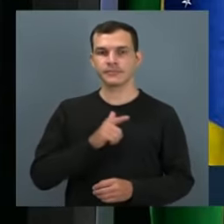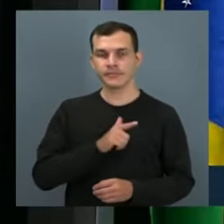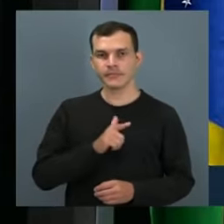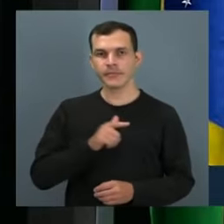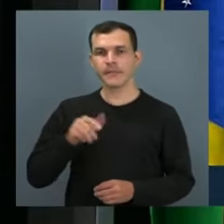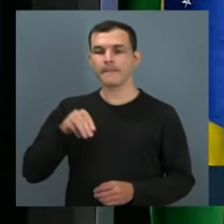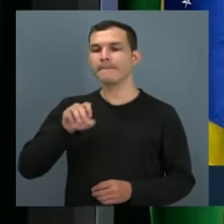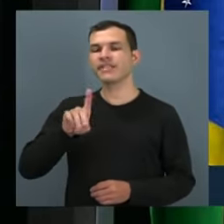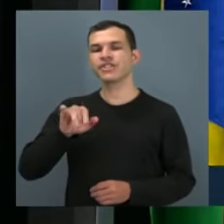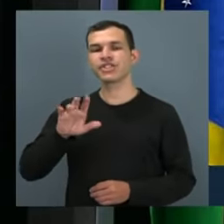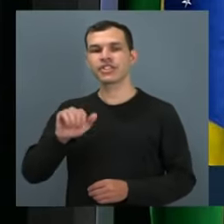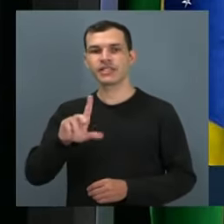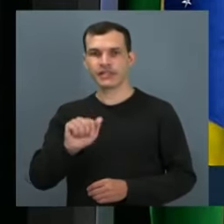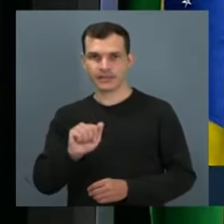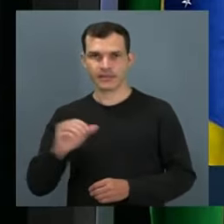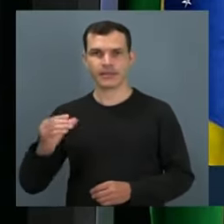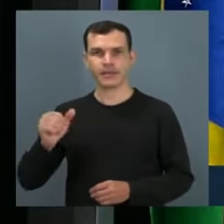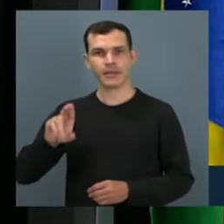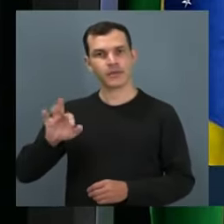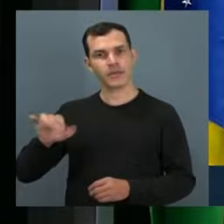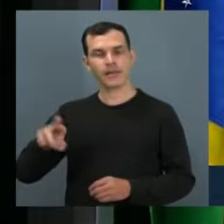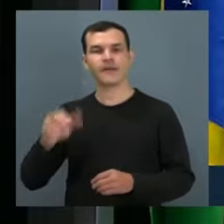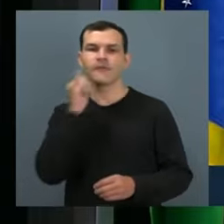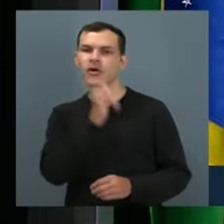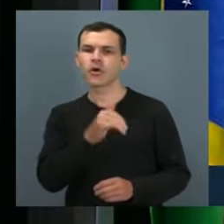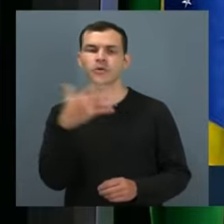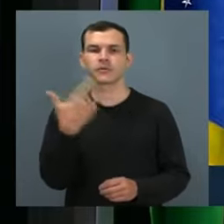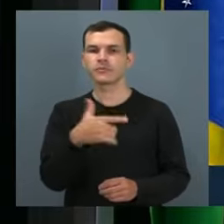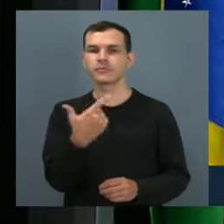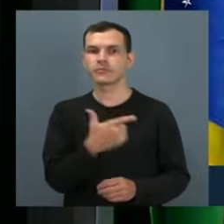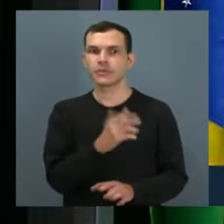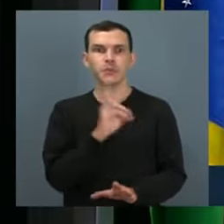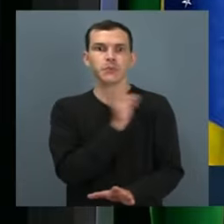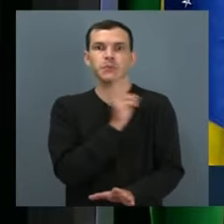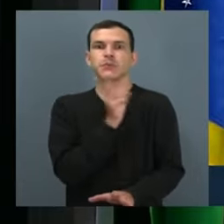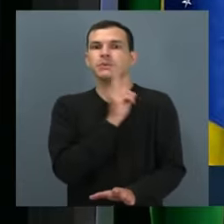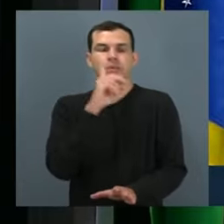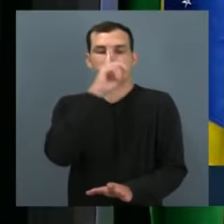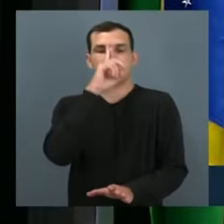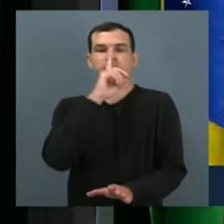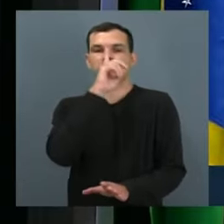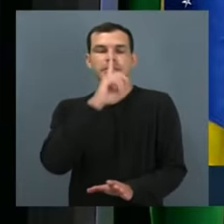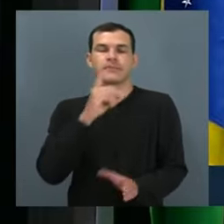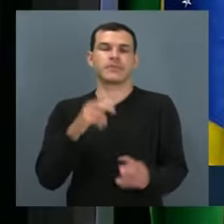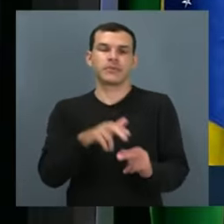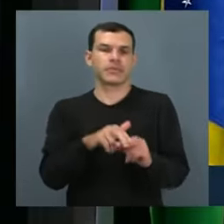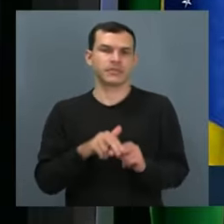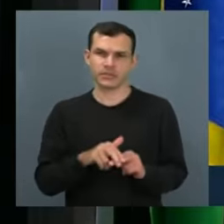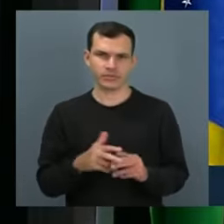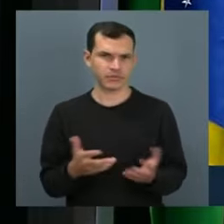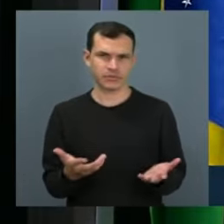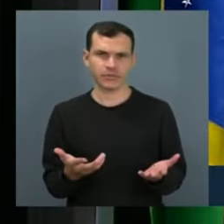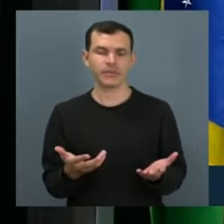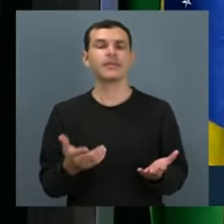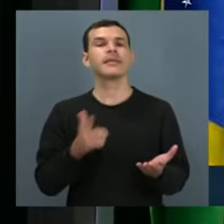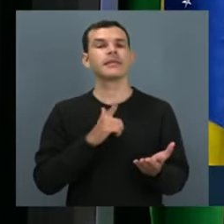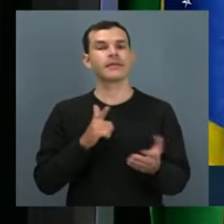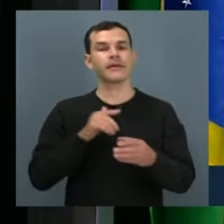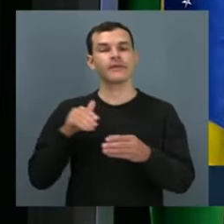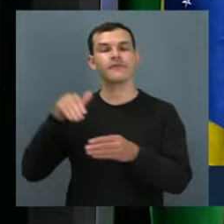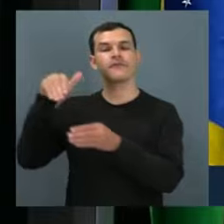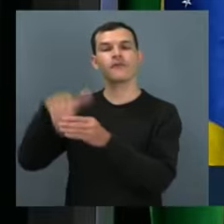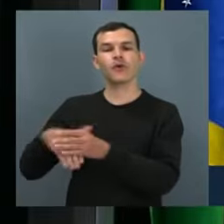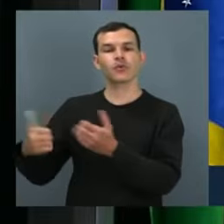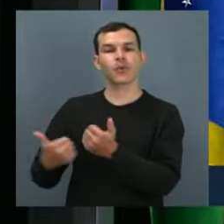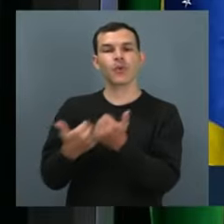apontem para o risco grave que pudesse justificar essa pressa intempestiva. Seu voto foi seguido pelos ministros Zanin,